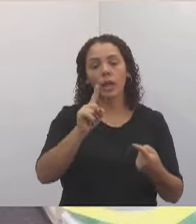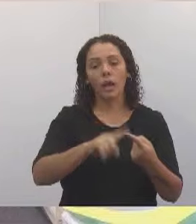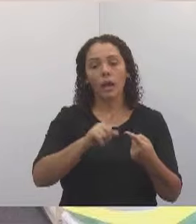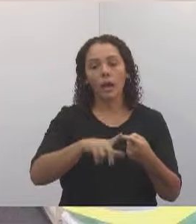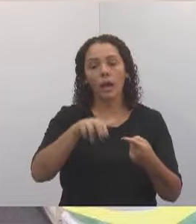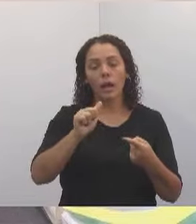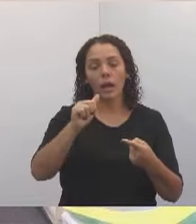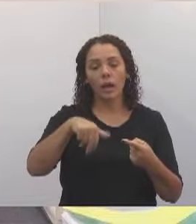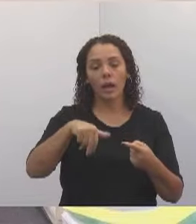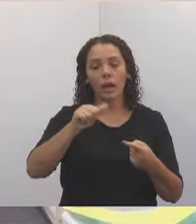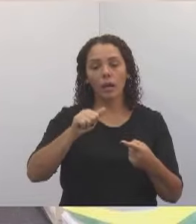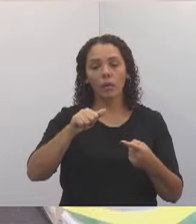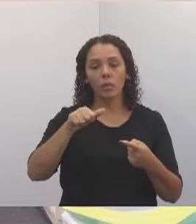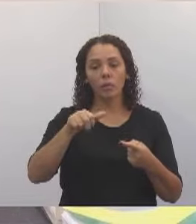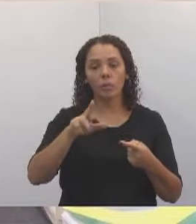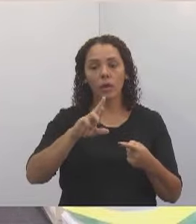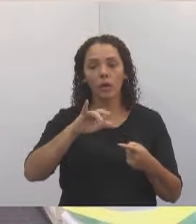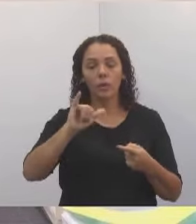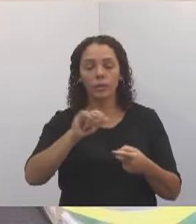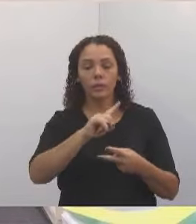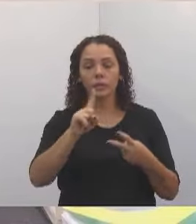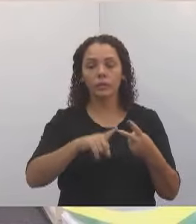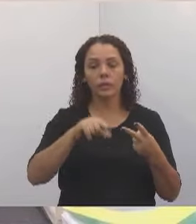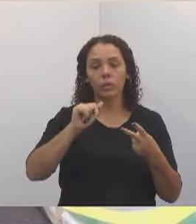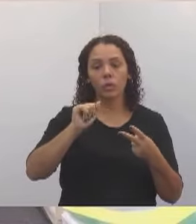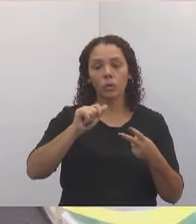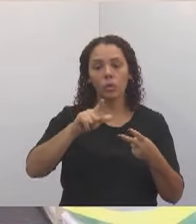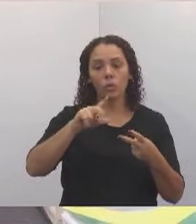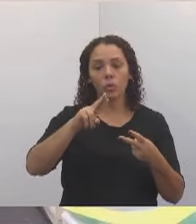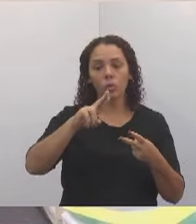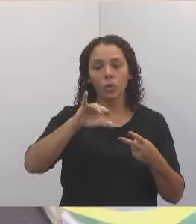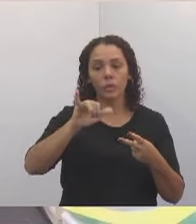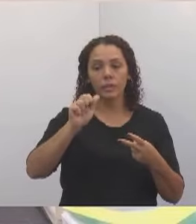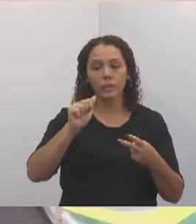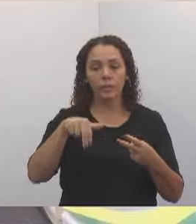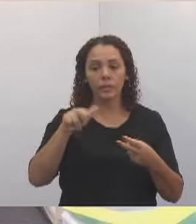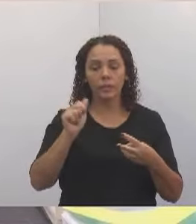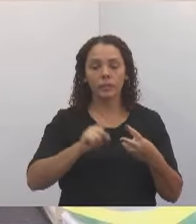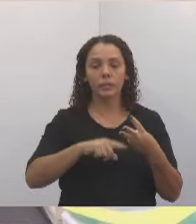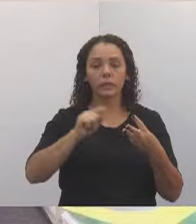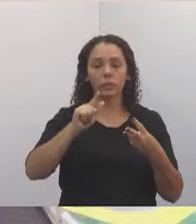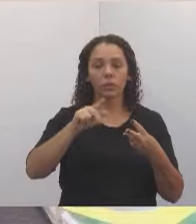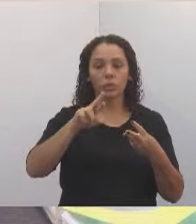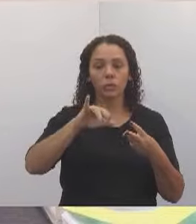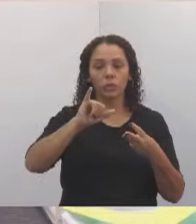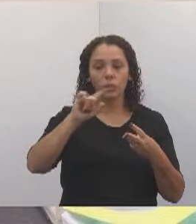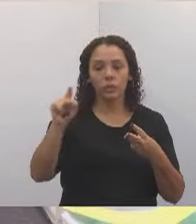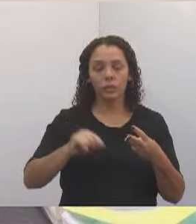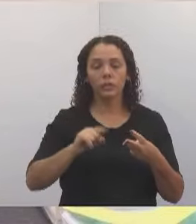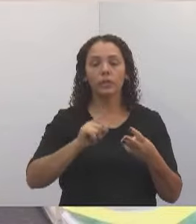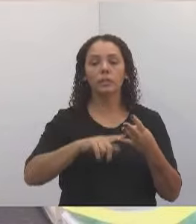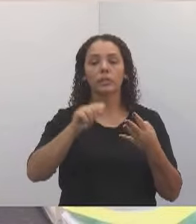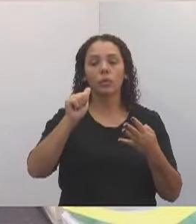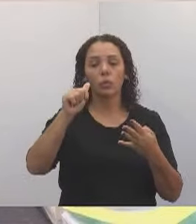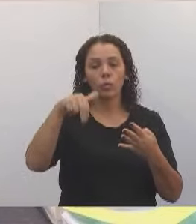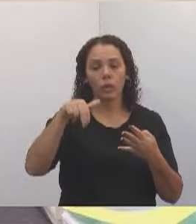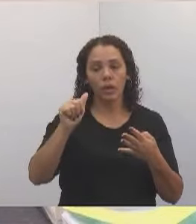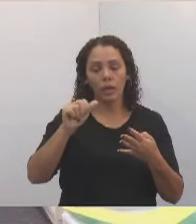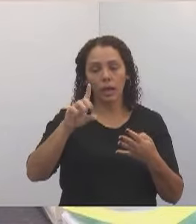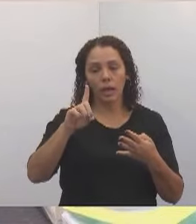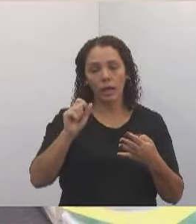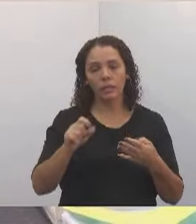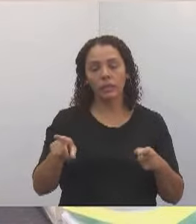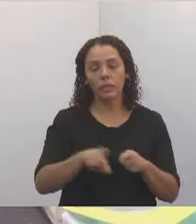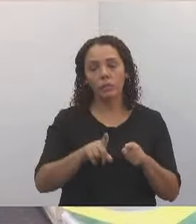Caldas Viana, o Famá, o Adam e o pessoal que está comigo hoje, né? Que é a Moniquinha, a Jaqueline e o